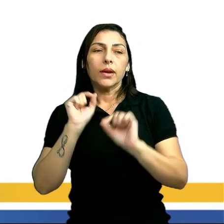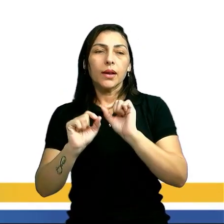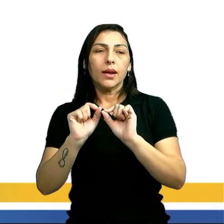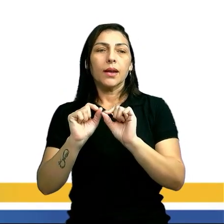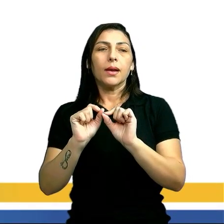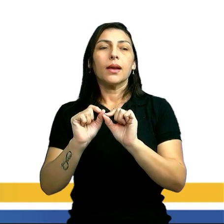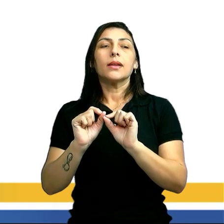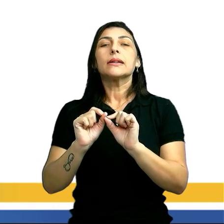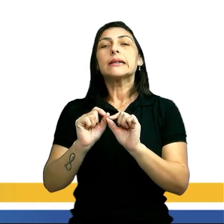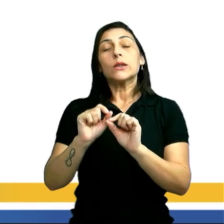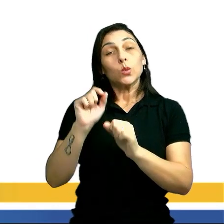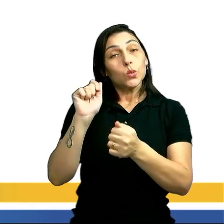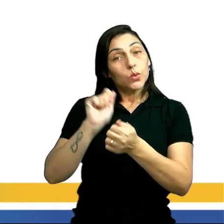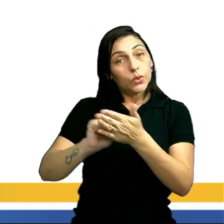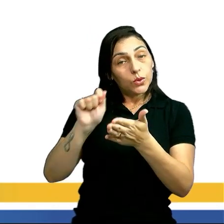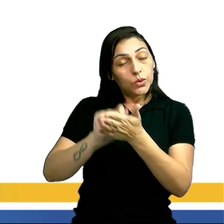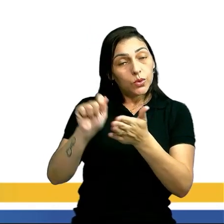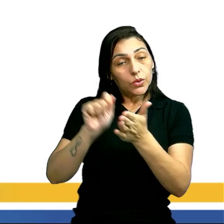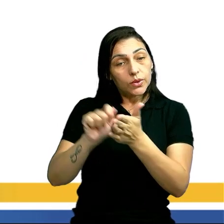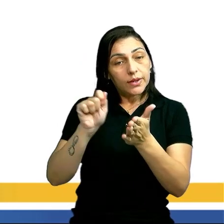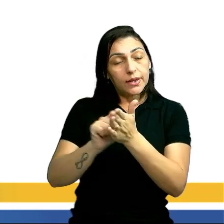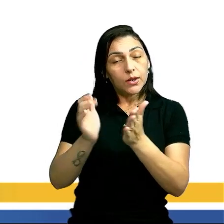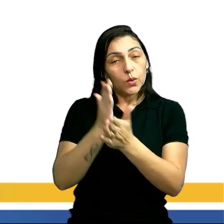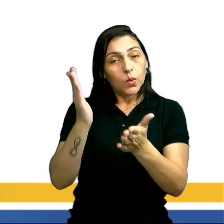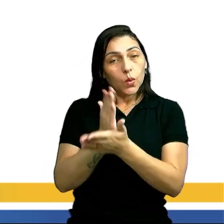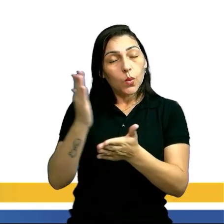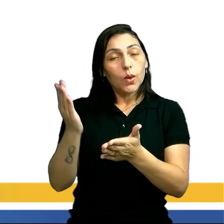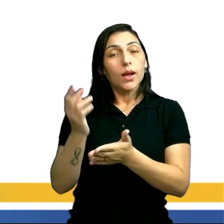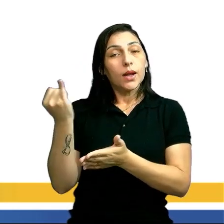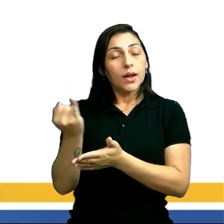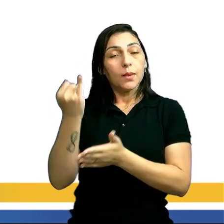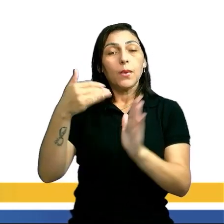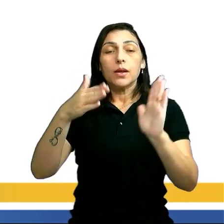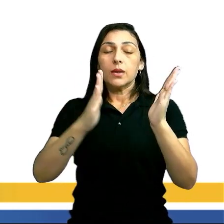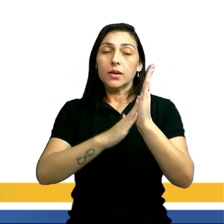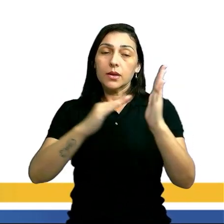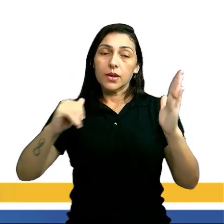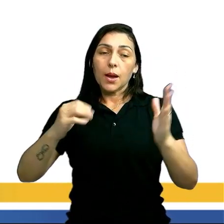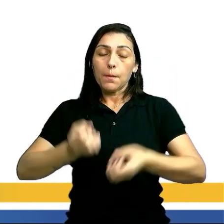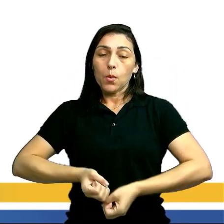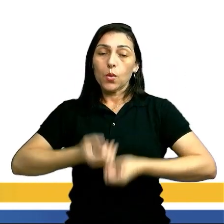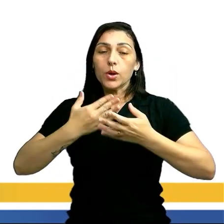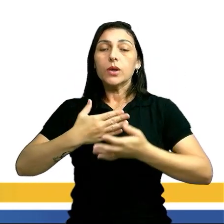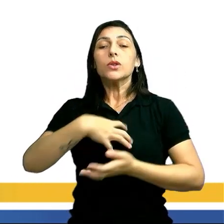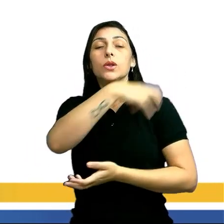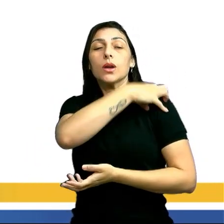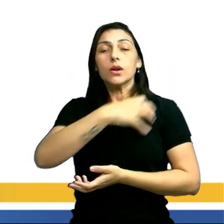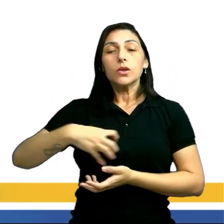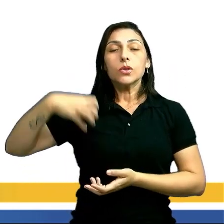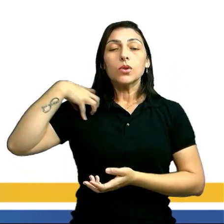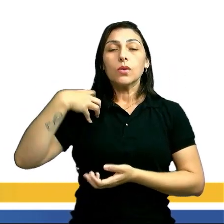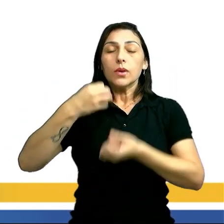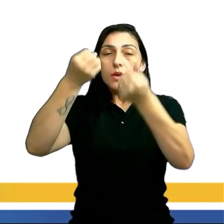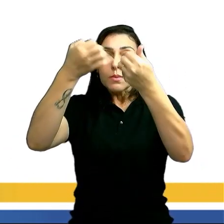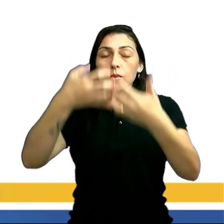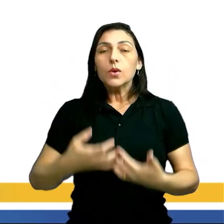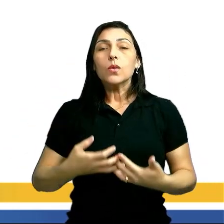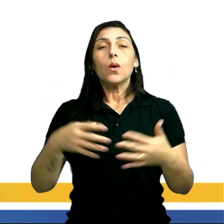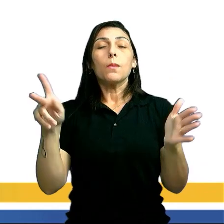em um de seus escritos, que é o livro mais importante que eu acho sobre a estética, que é a Poética de Aristóteles, ele